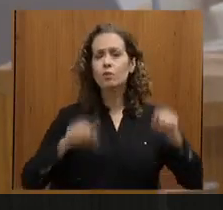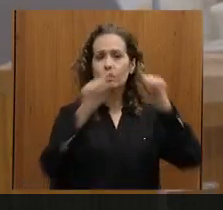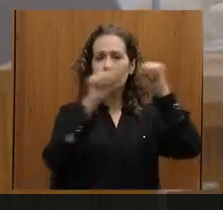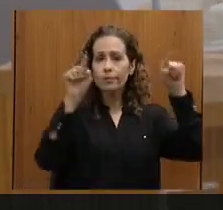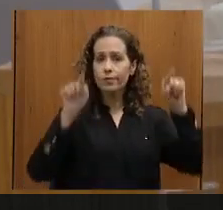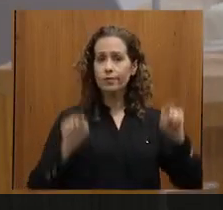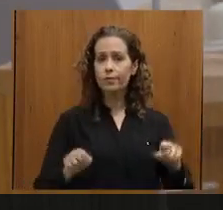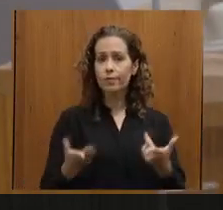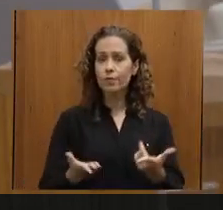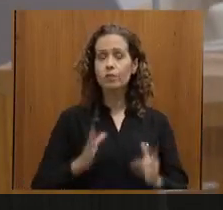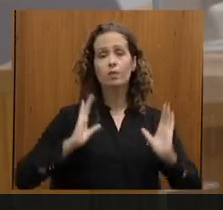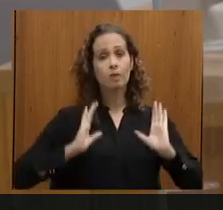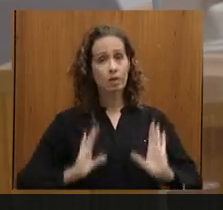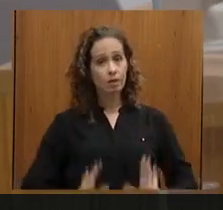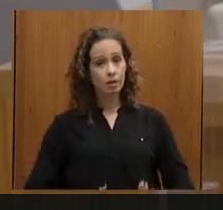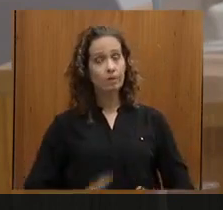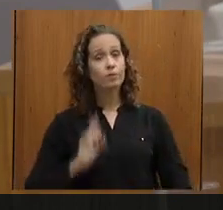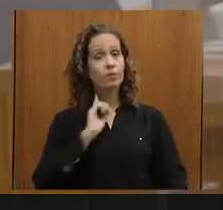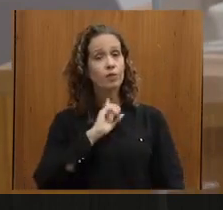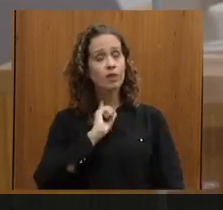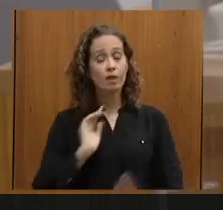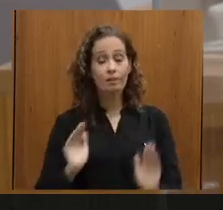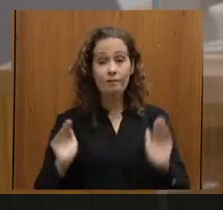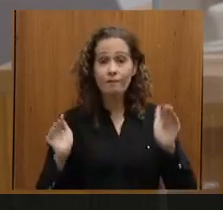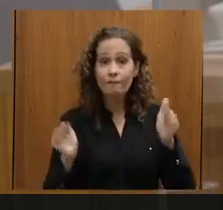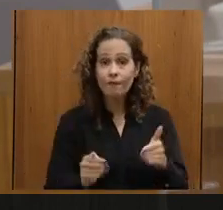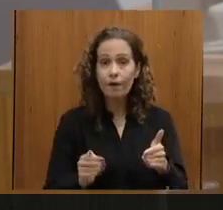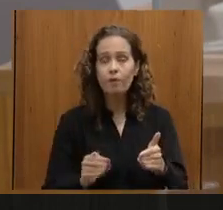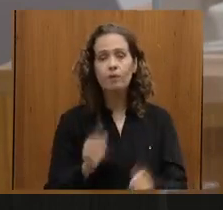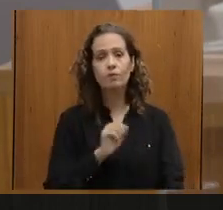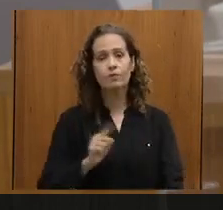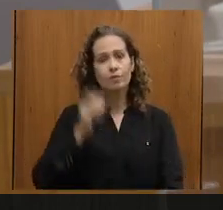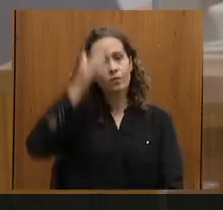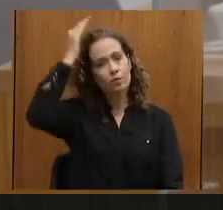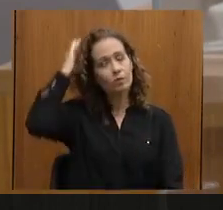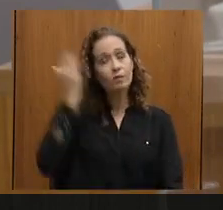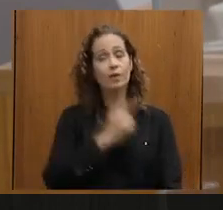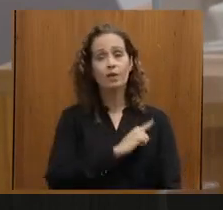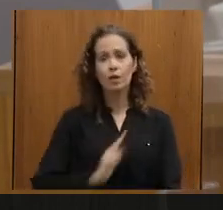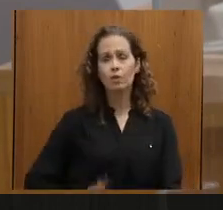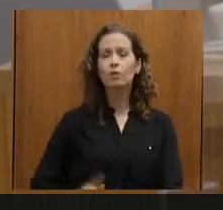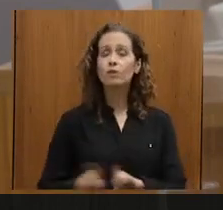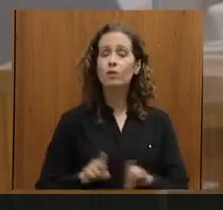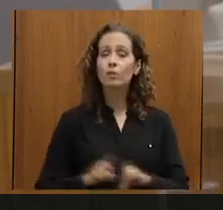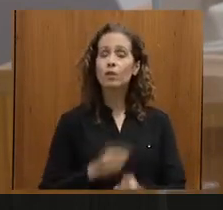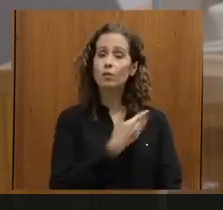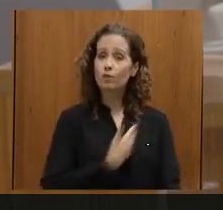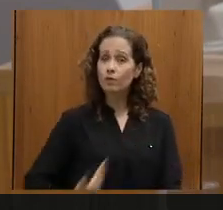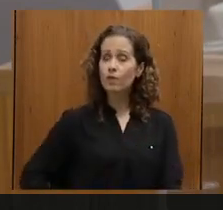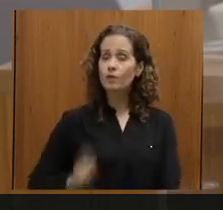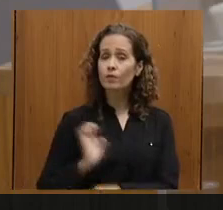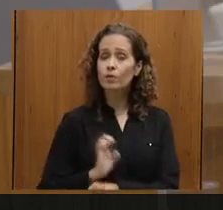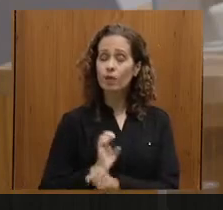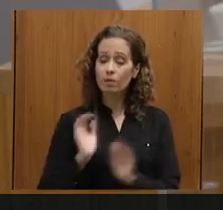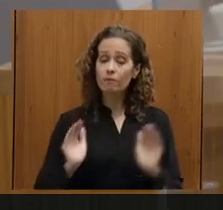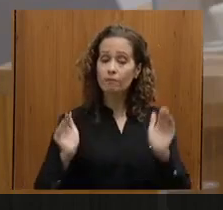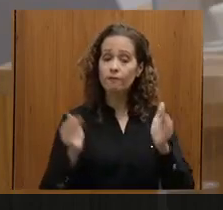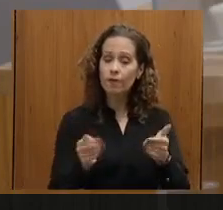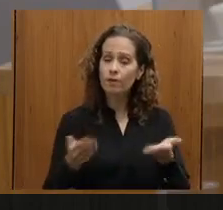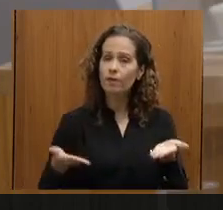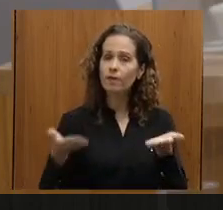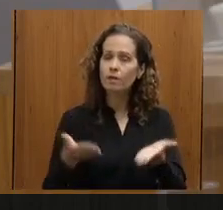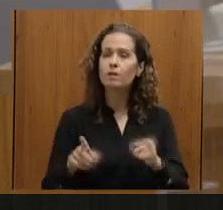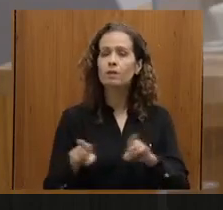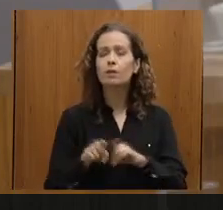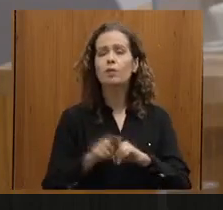o cidadão de Minas Gerais. Esse é o foco do nosso governador Romeu Zema, esse é o foco do governo do Estado, esse é o foco, tenho certeza, dos